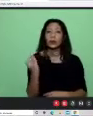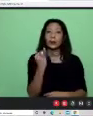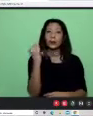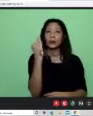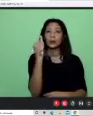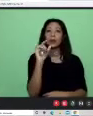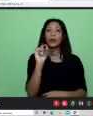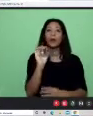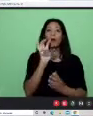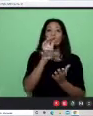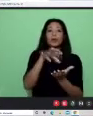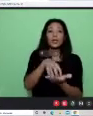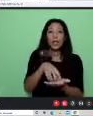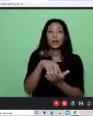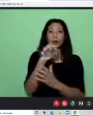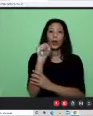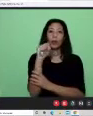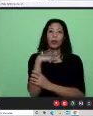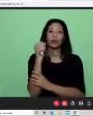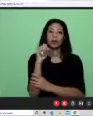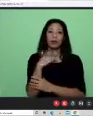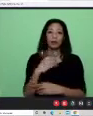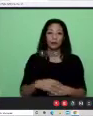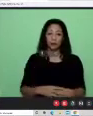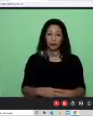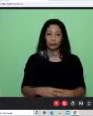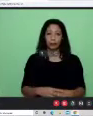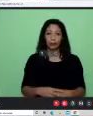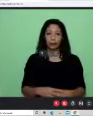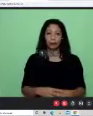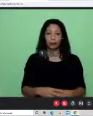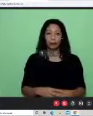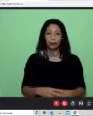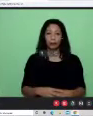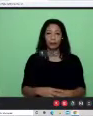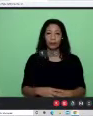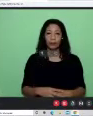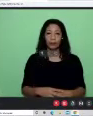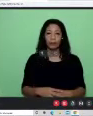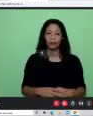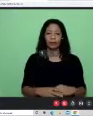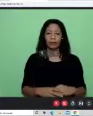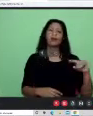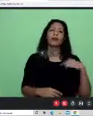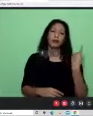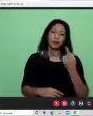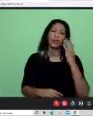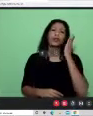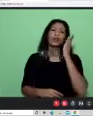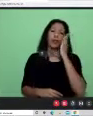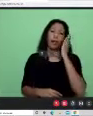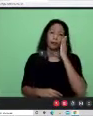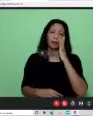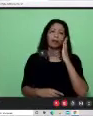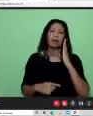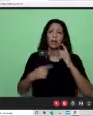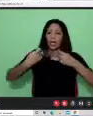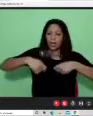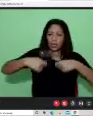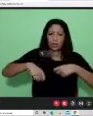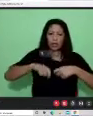centro de reabilitação. E a gente sabendo de como é a necessidade de cada